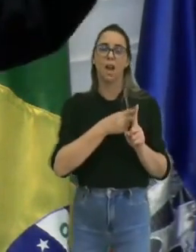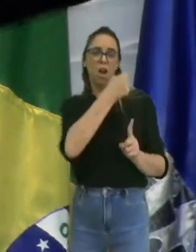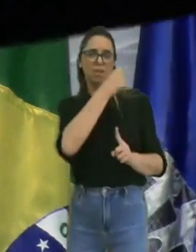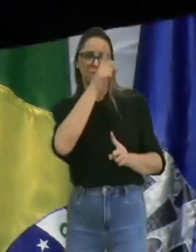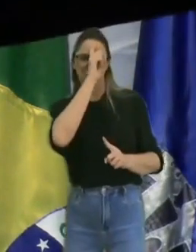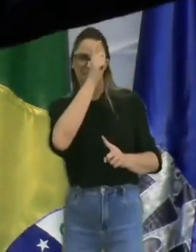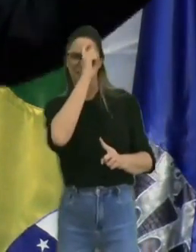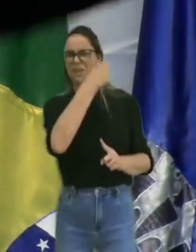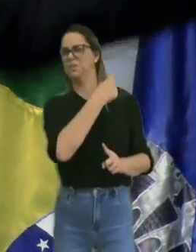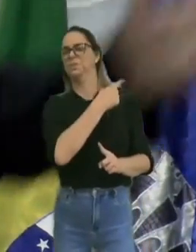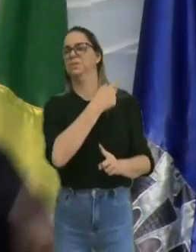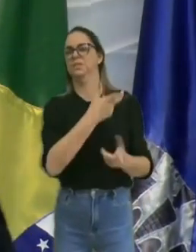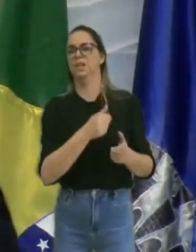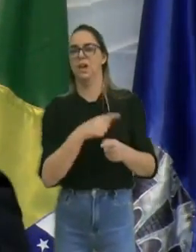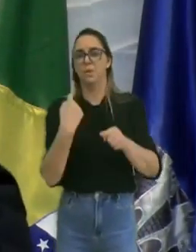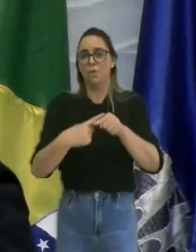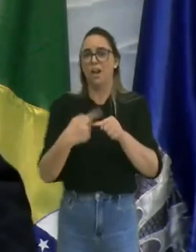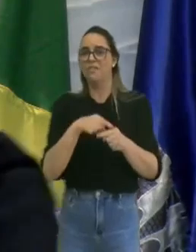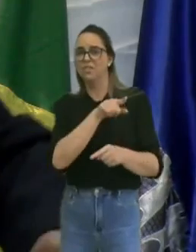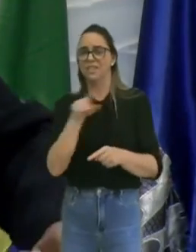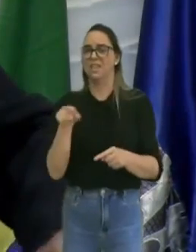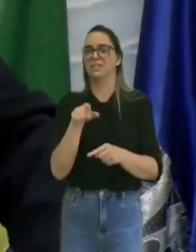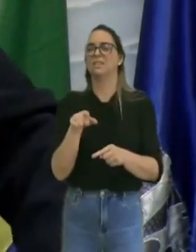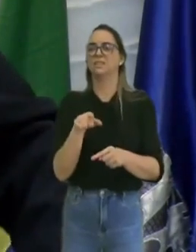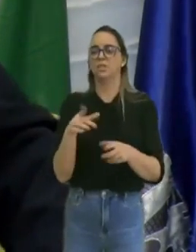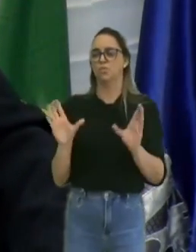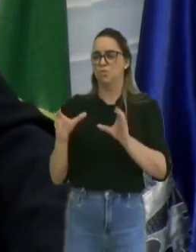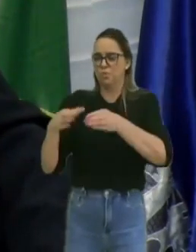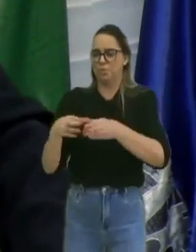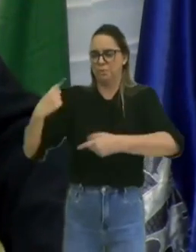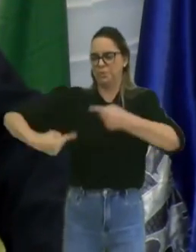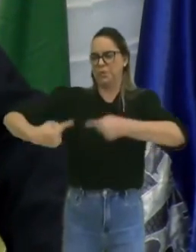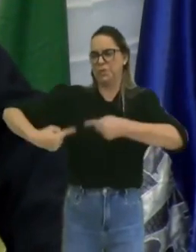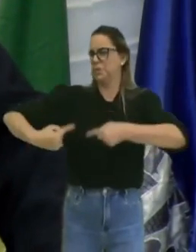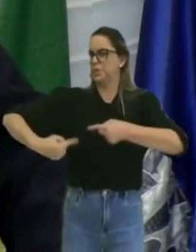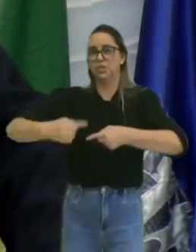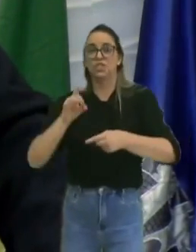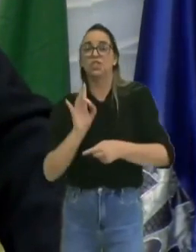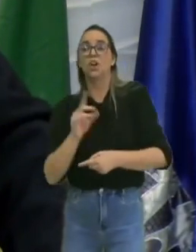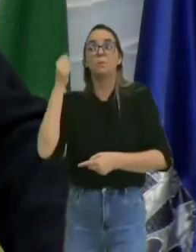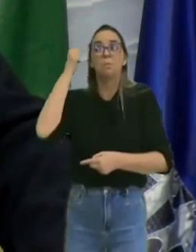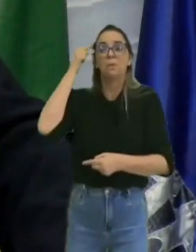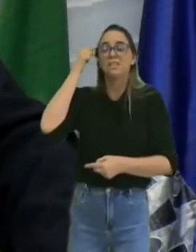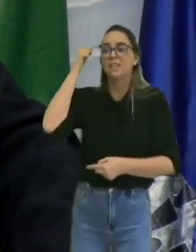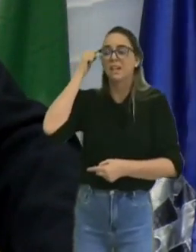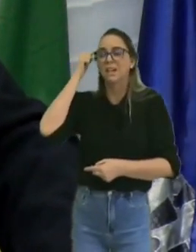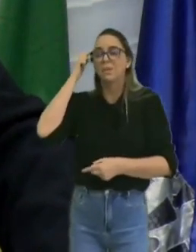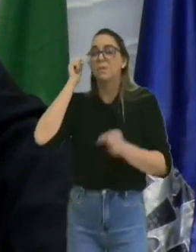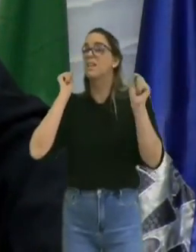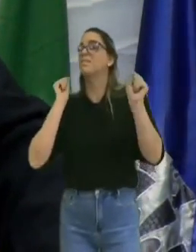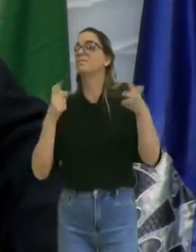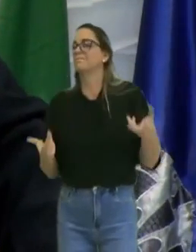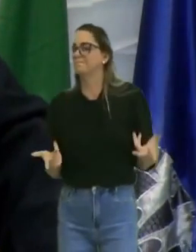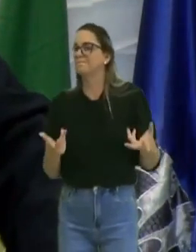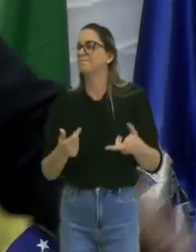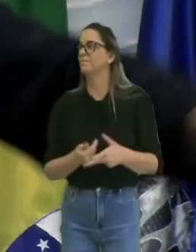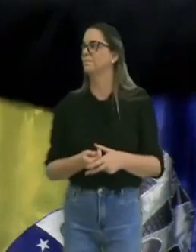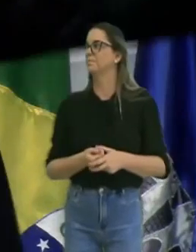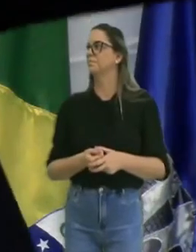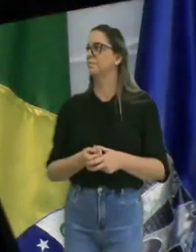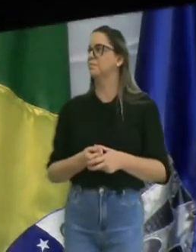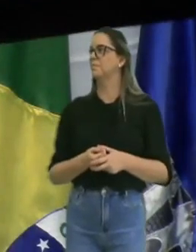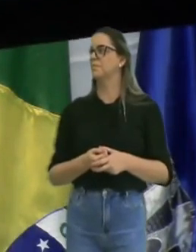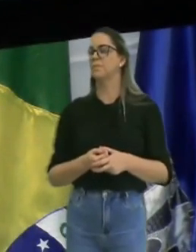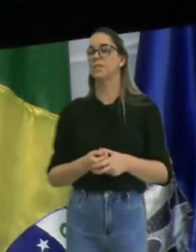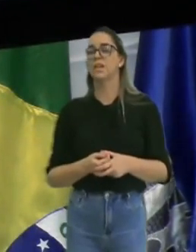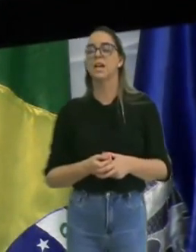falta de coisa aí, por causa de vocês mesmo, desse grupo político, que só pensa no... Ou você pensa que rico precisa de um